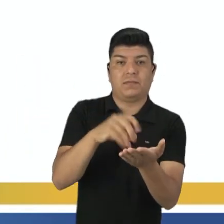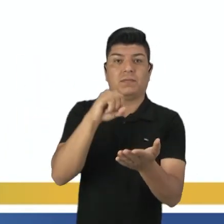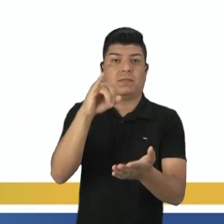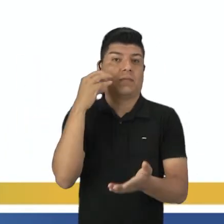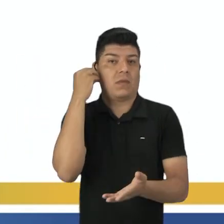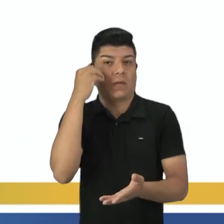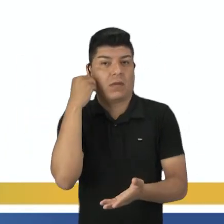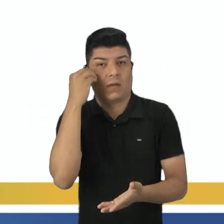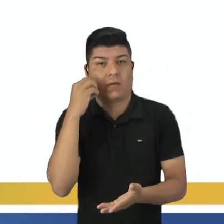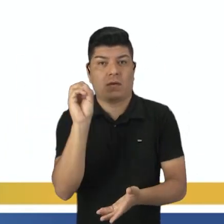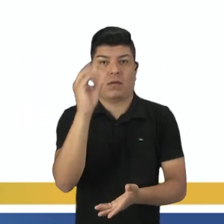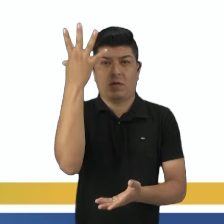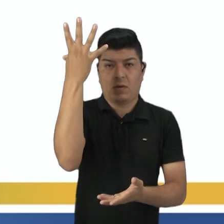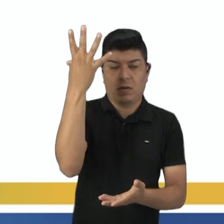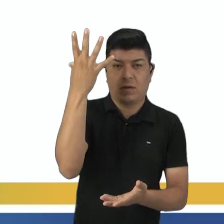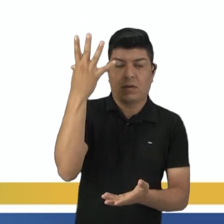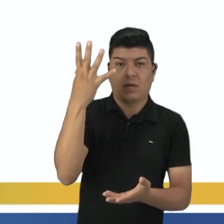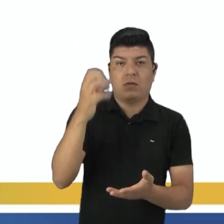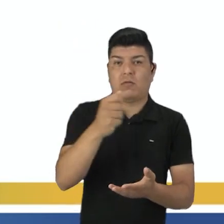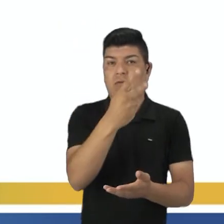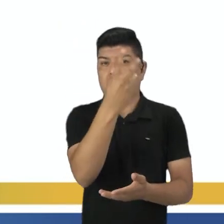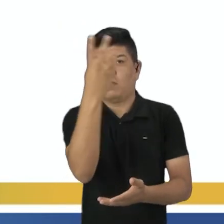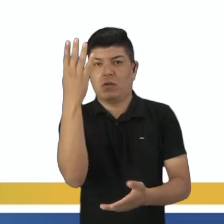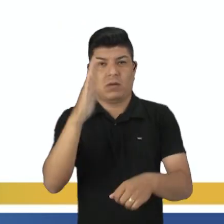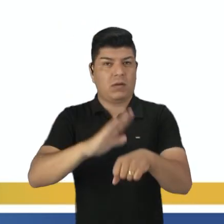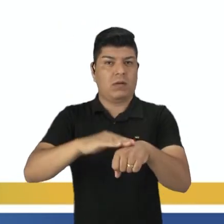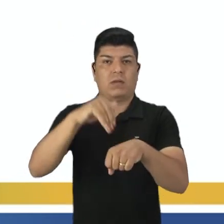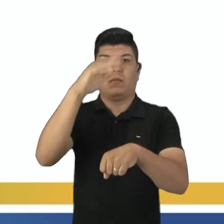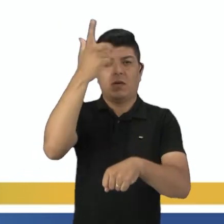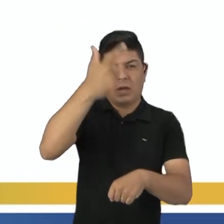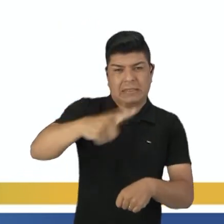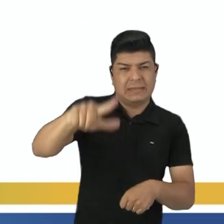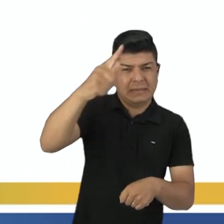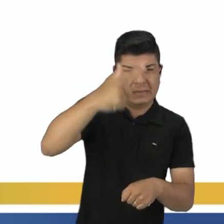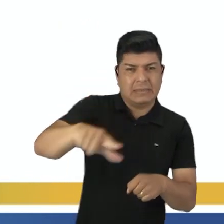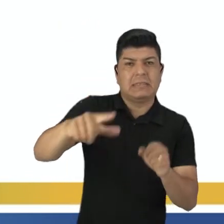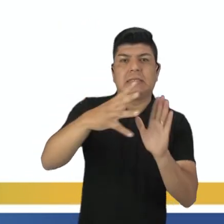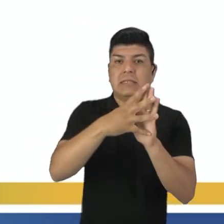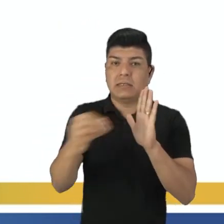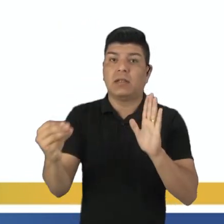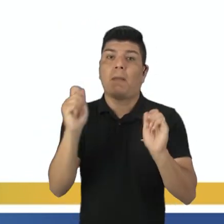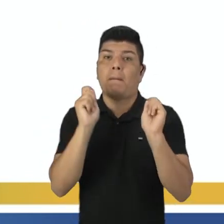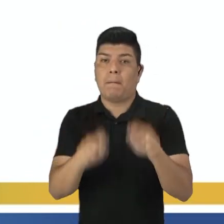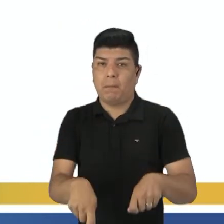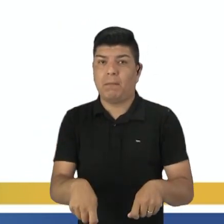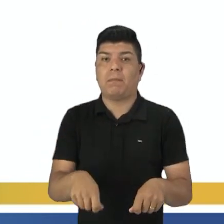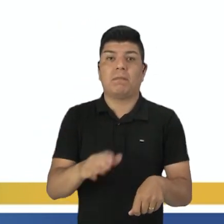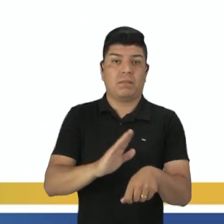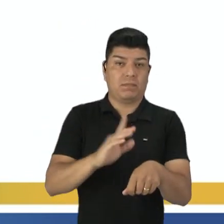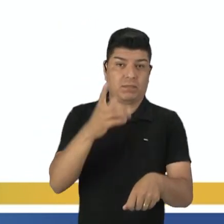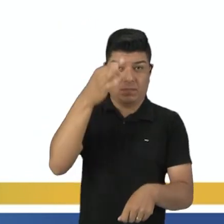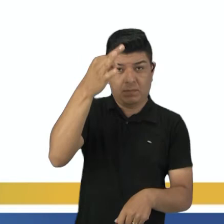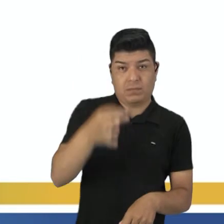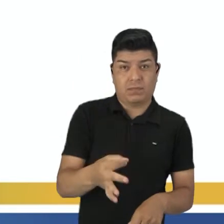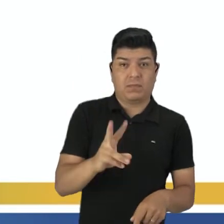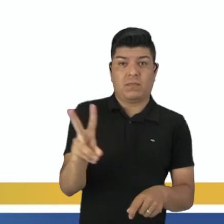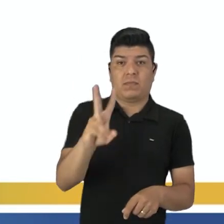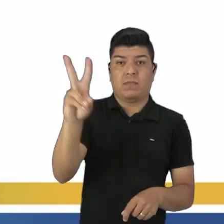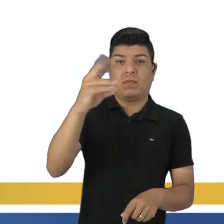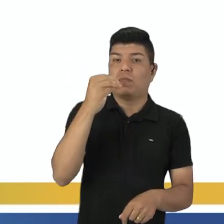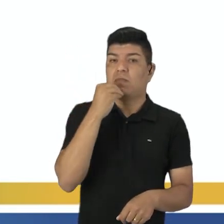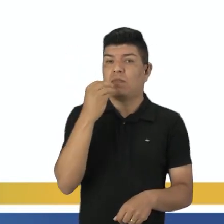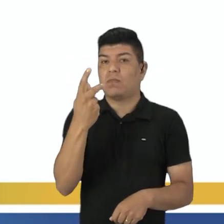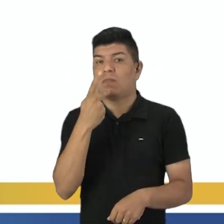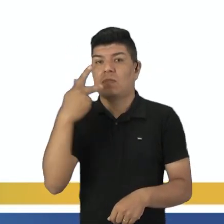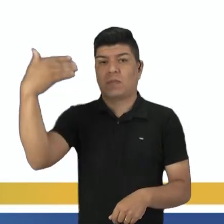for realizado com quantidade cada vez maior de repetições, então podemos garantir cada vez mais, né, que esses valores das